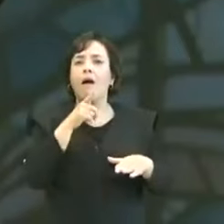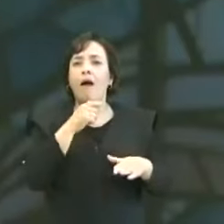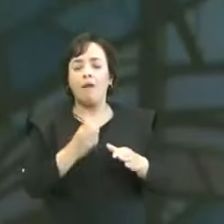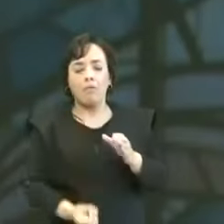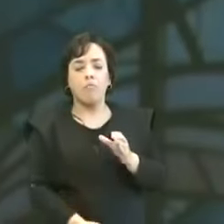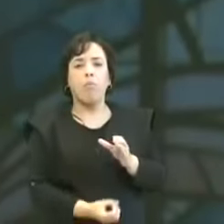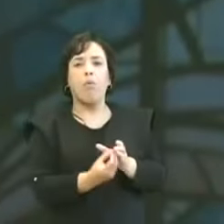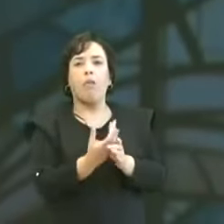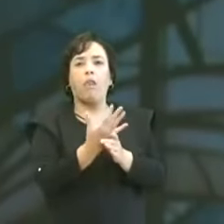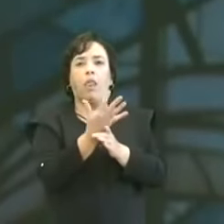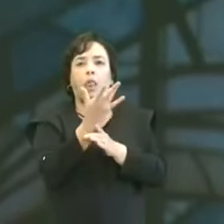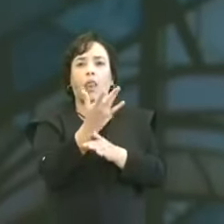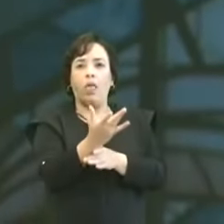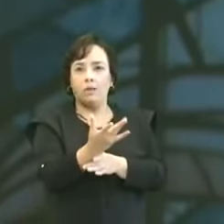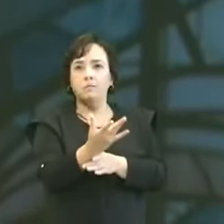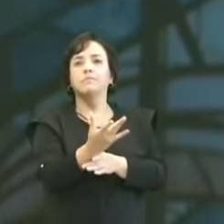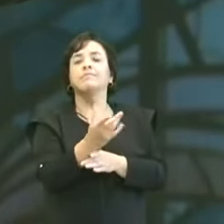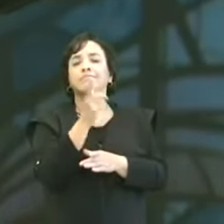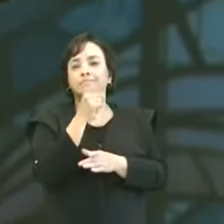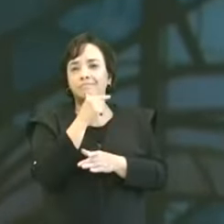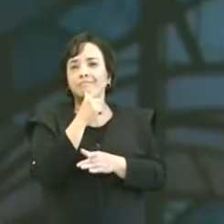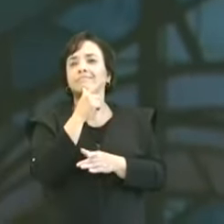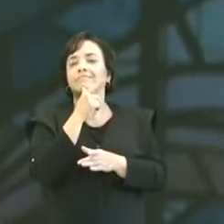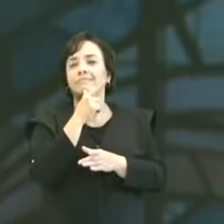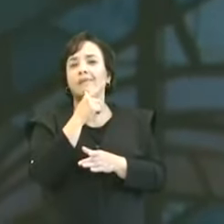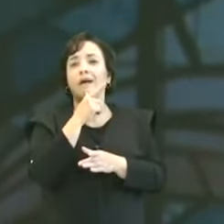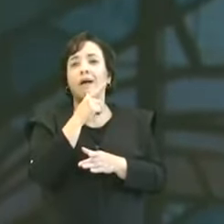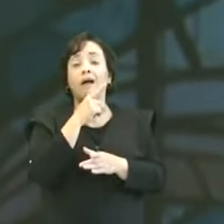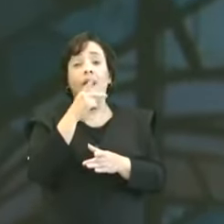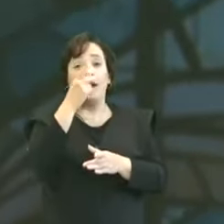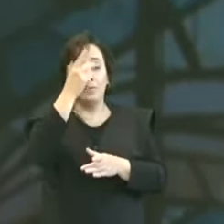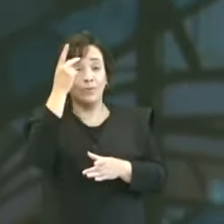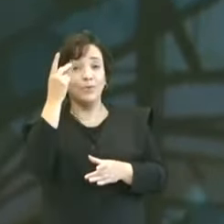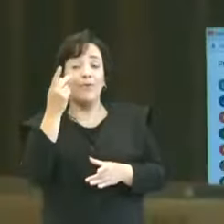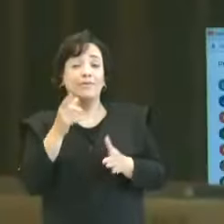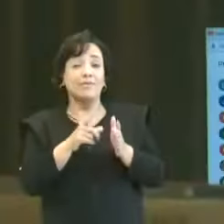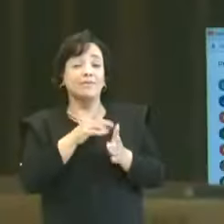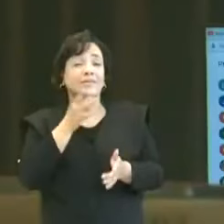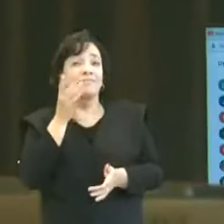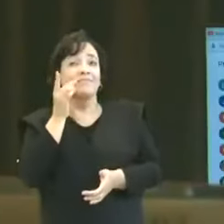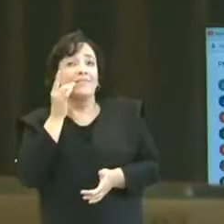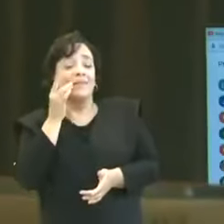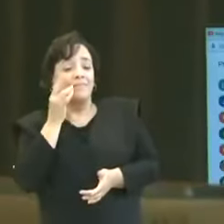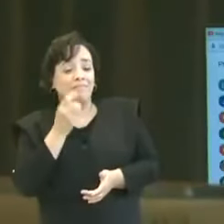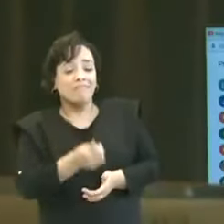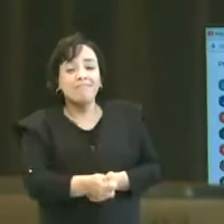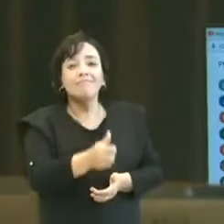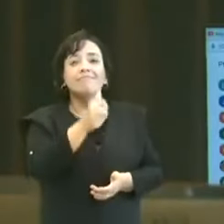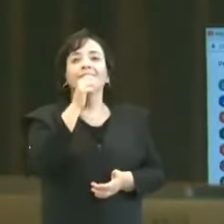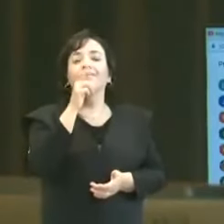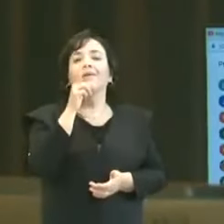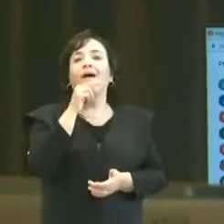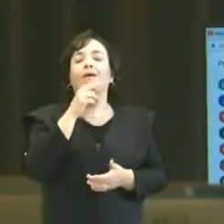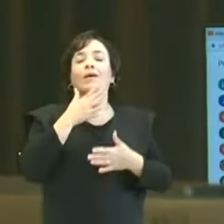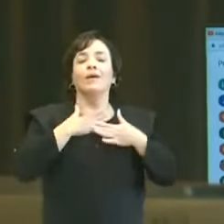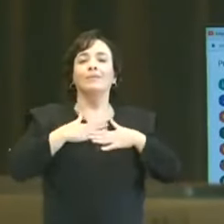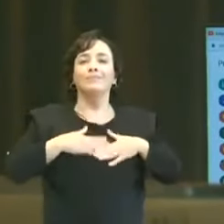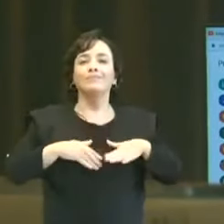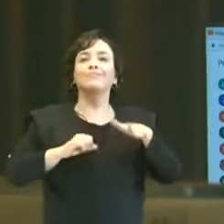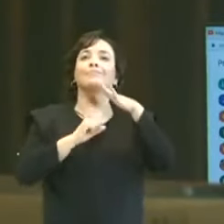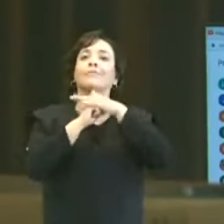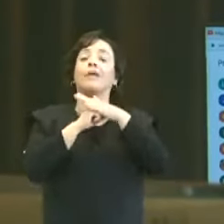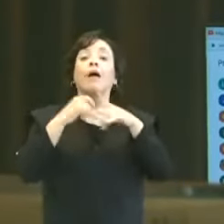brota do chão. As pessoas são saciadas Porque naquele lugar foi gerado